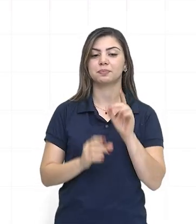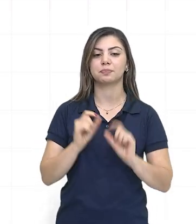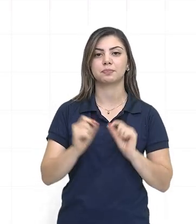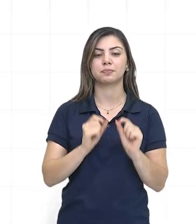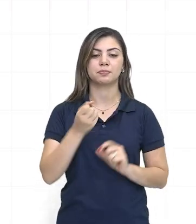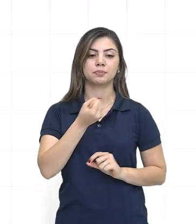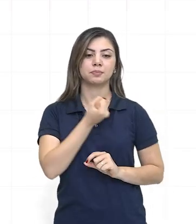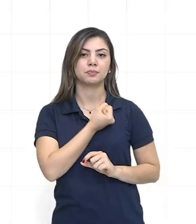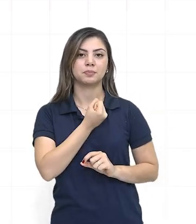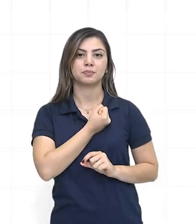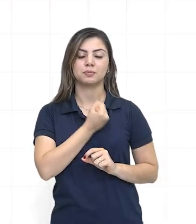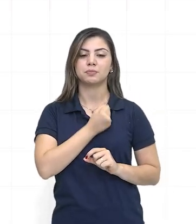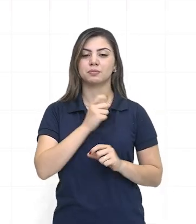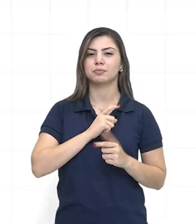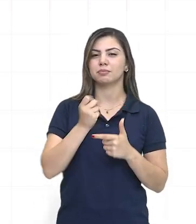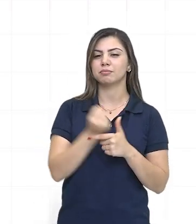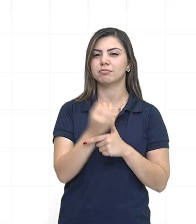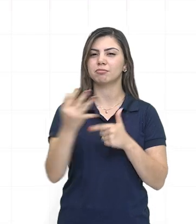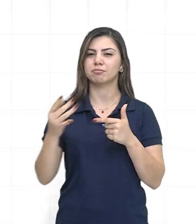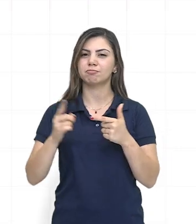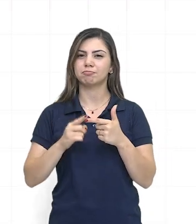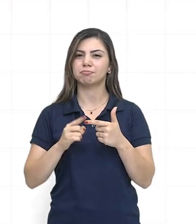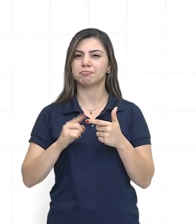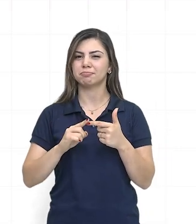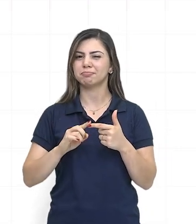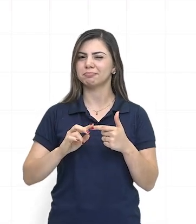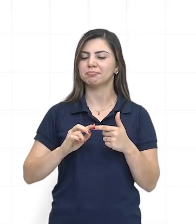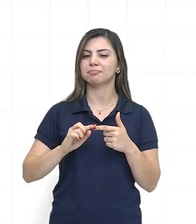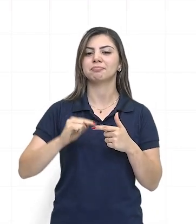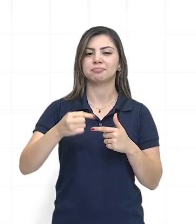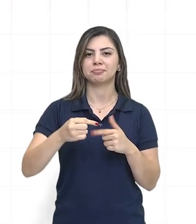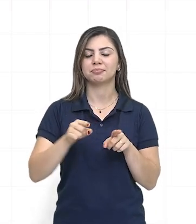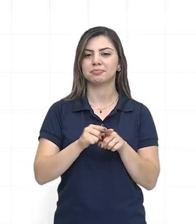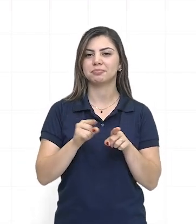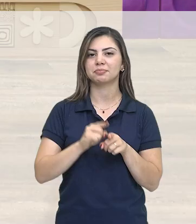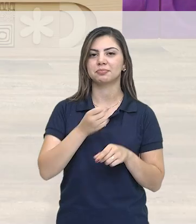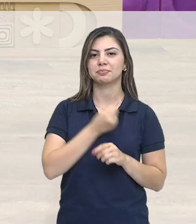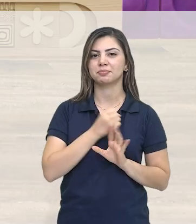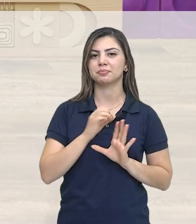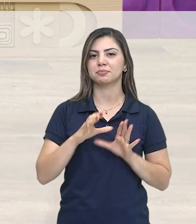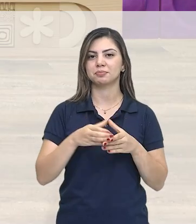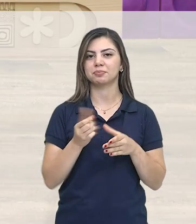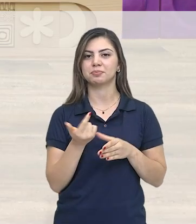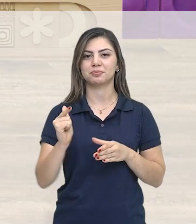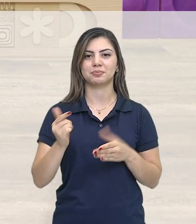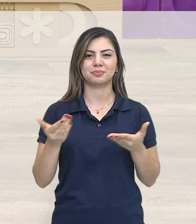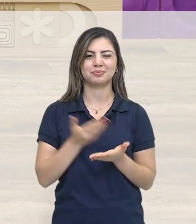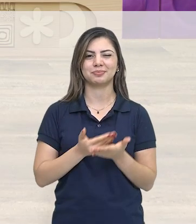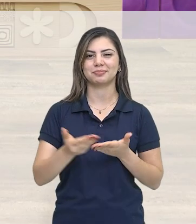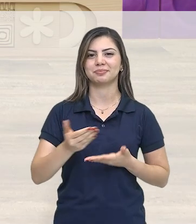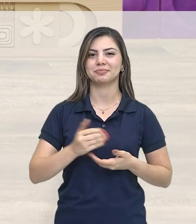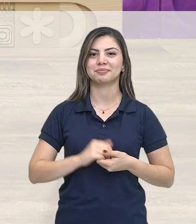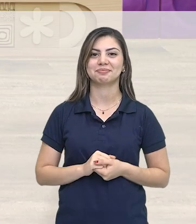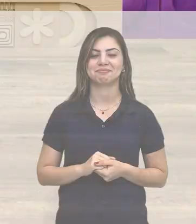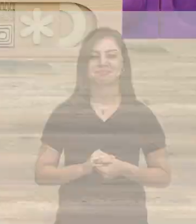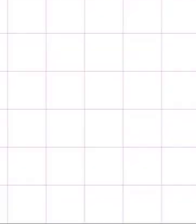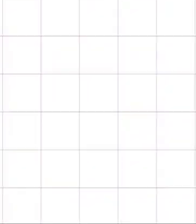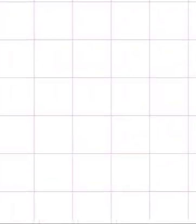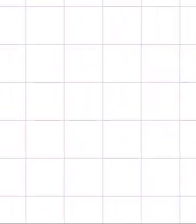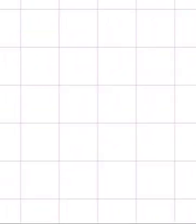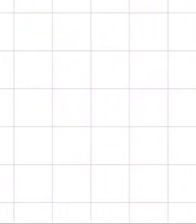naturais. Detalhamento, números primos, números compostos. Então, vamos dar início agora à nossa aula.